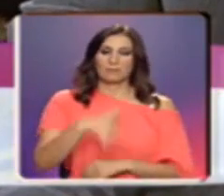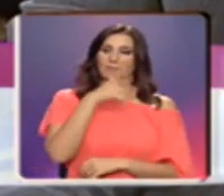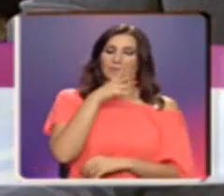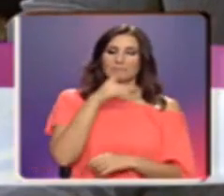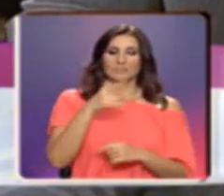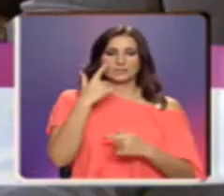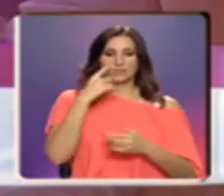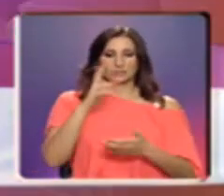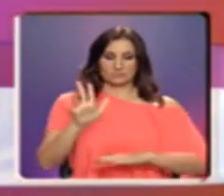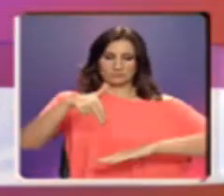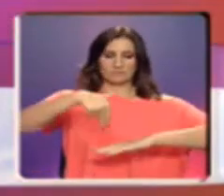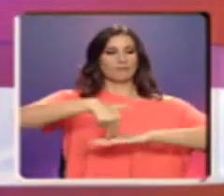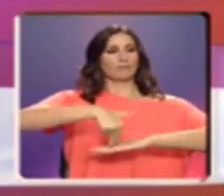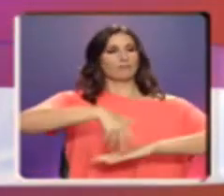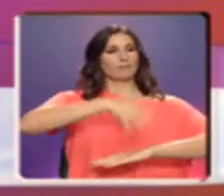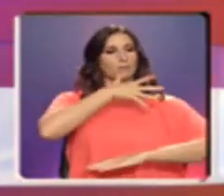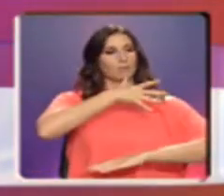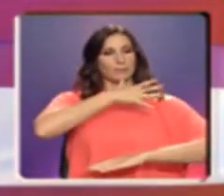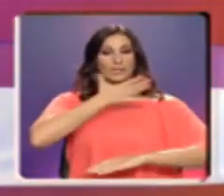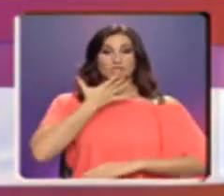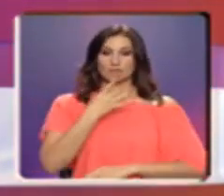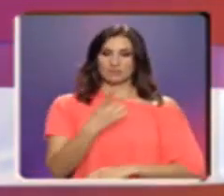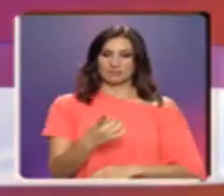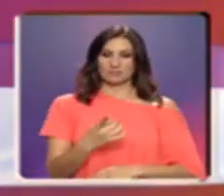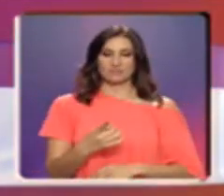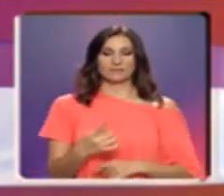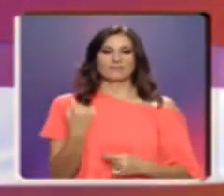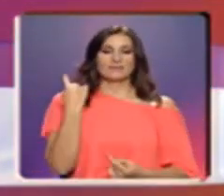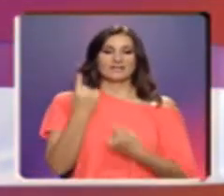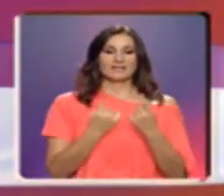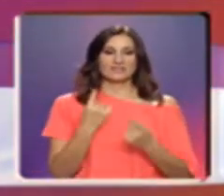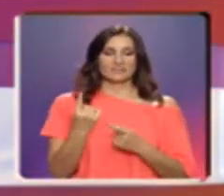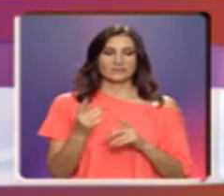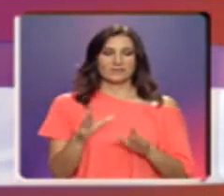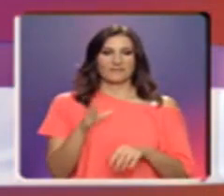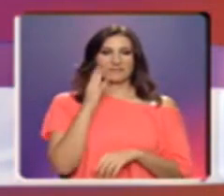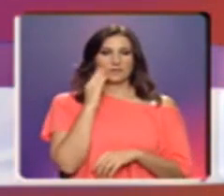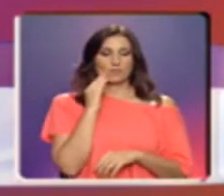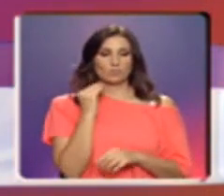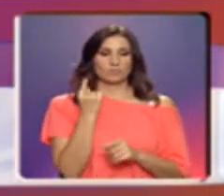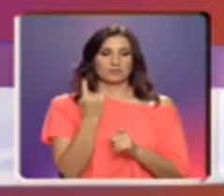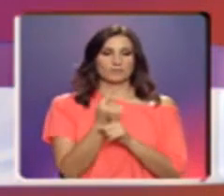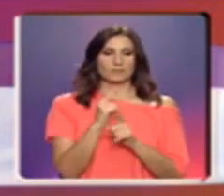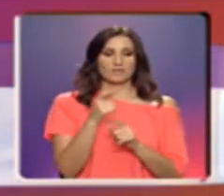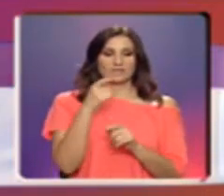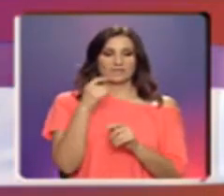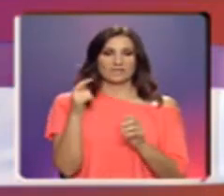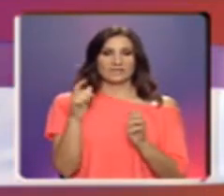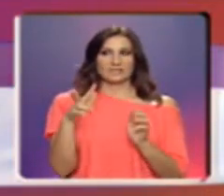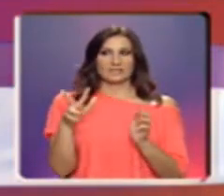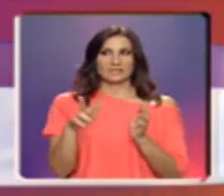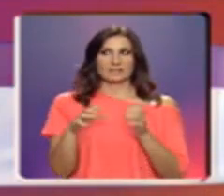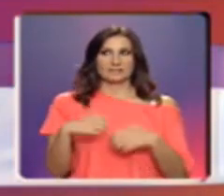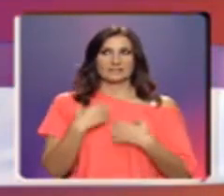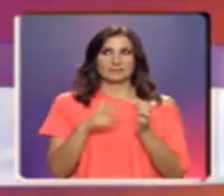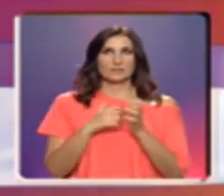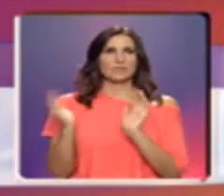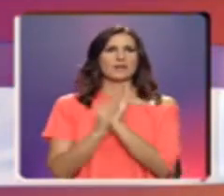ia para o púlpito tudo? Púlpito sozinho, absolutamente, e depois de vez em quando tinha que passar grandes vergonhas, porque sentia pessoas a baterem-me palmas.